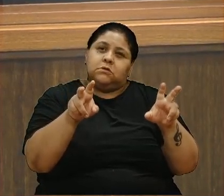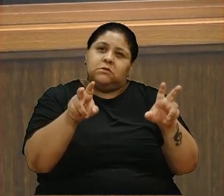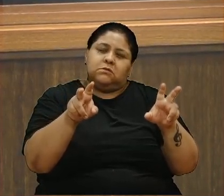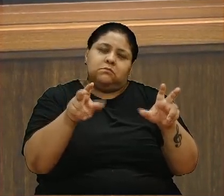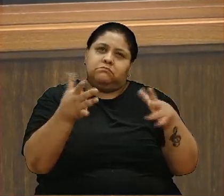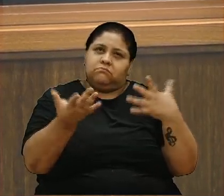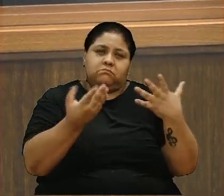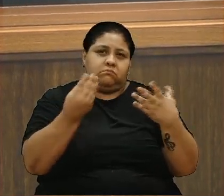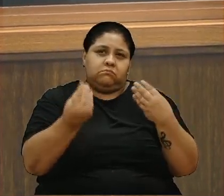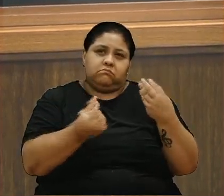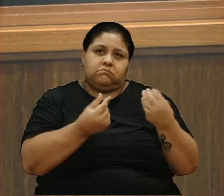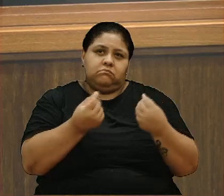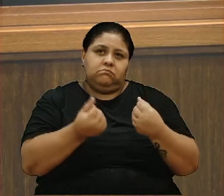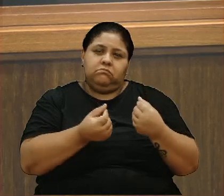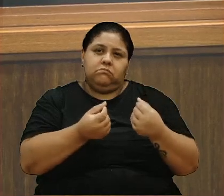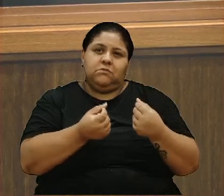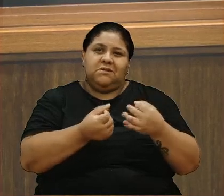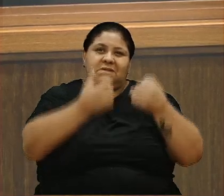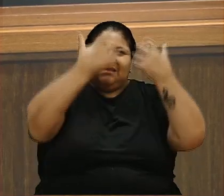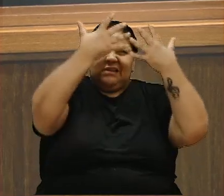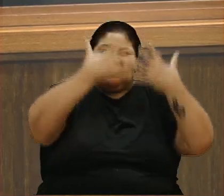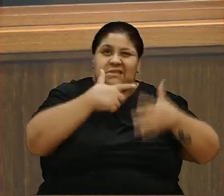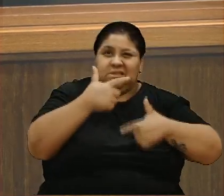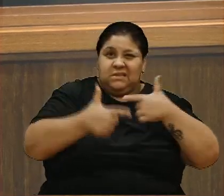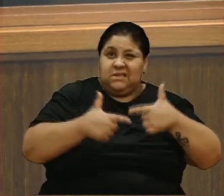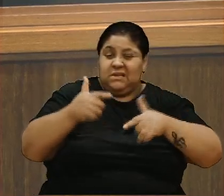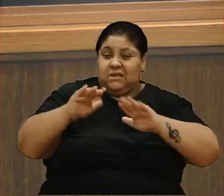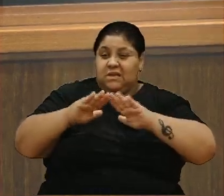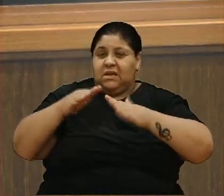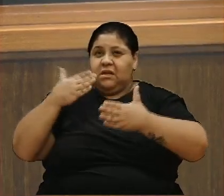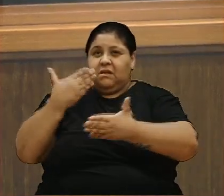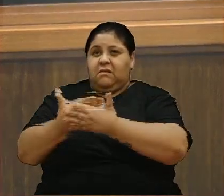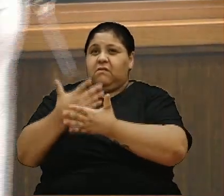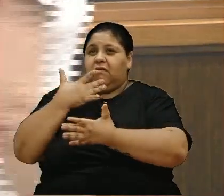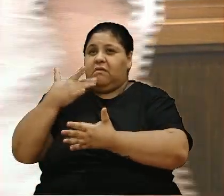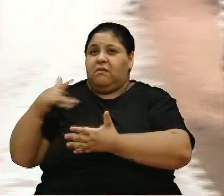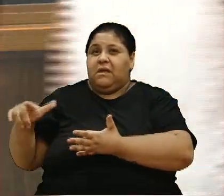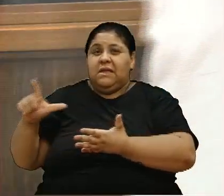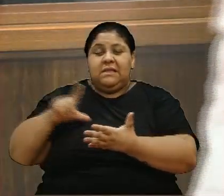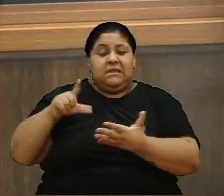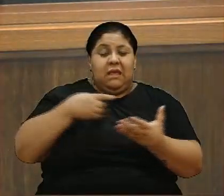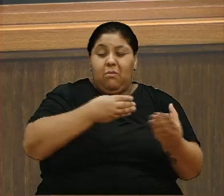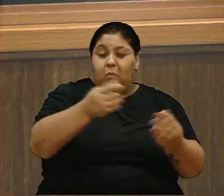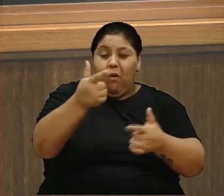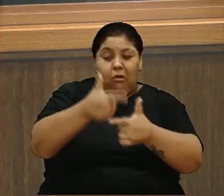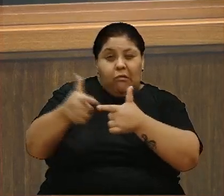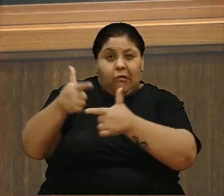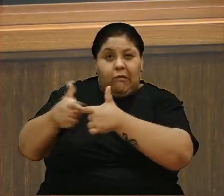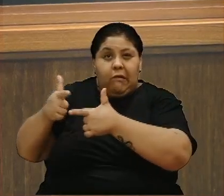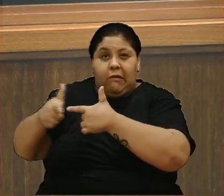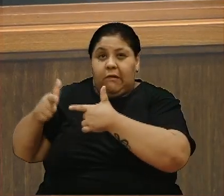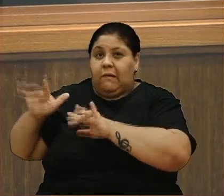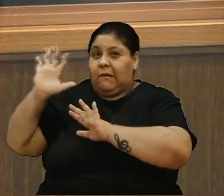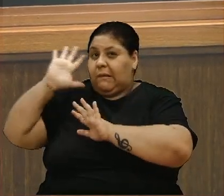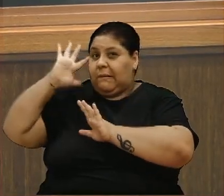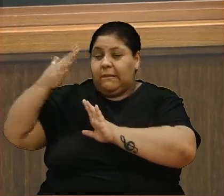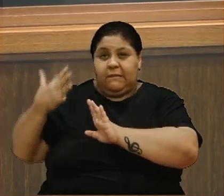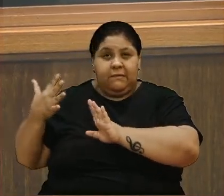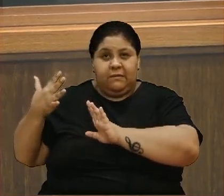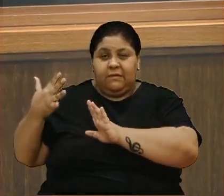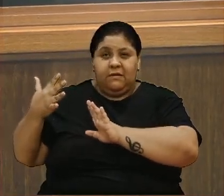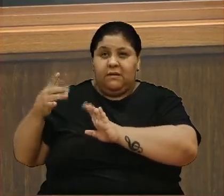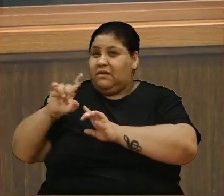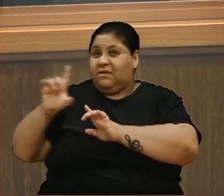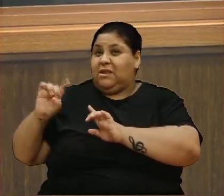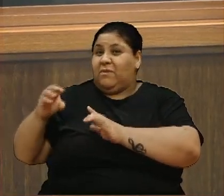de prestação de serviço. As escolinhas, inúmeros problemas que acontecem, inúmeros. Não